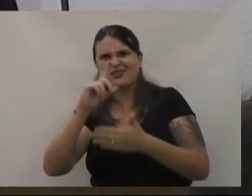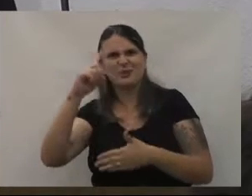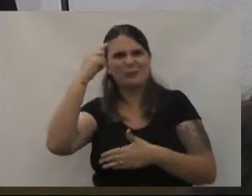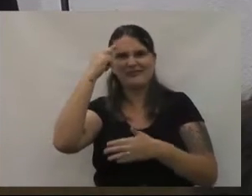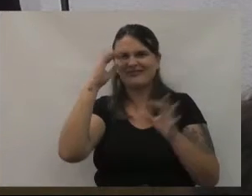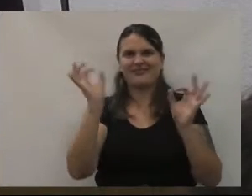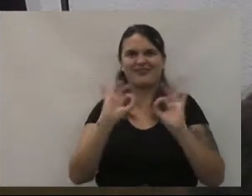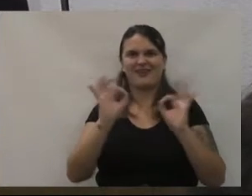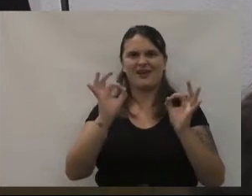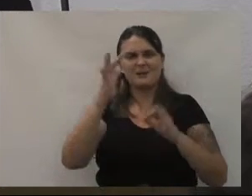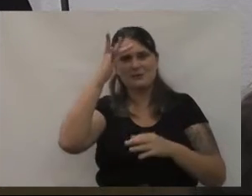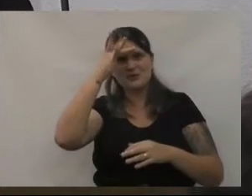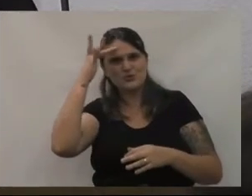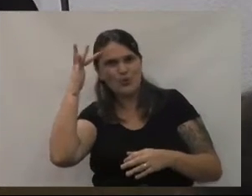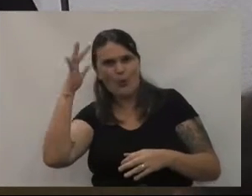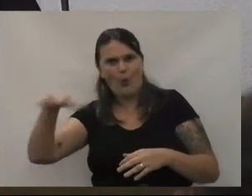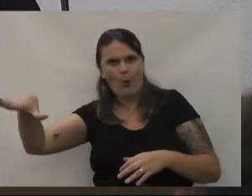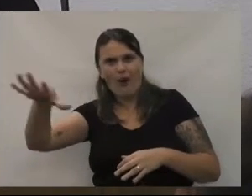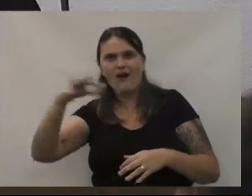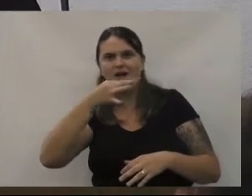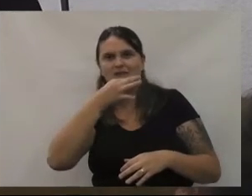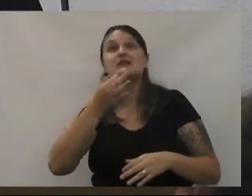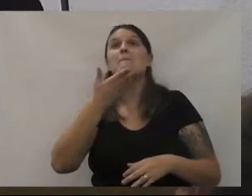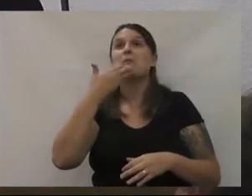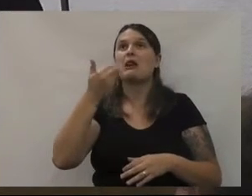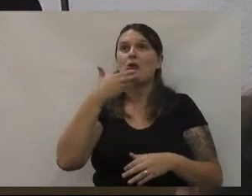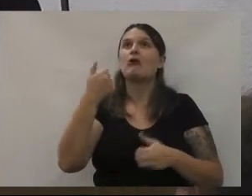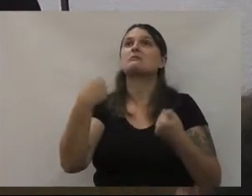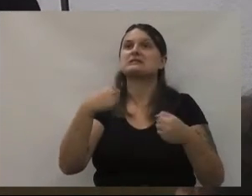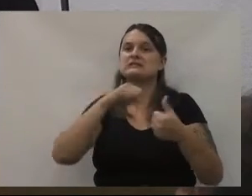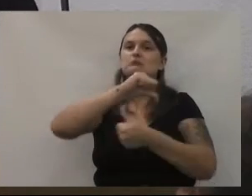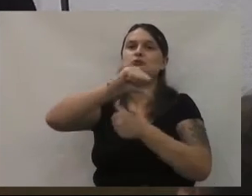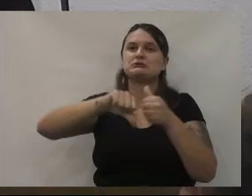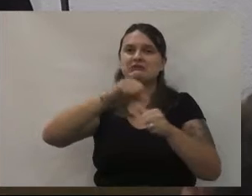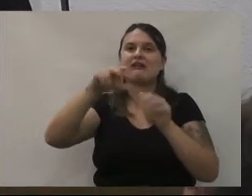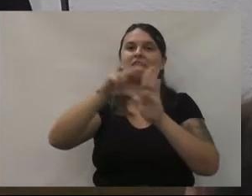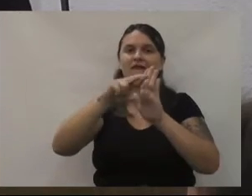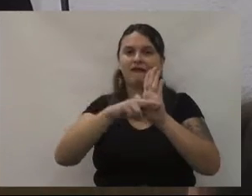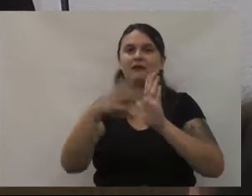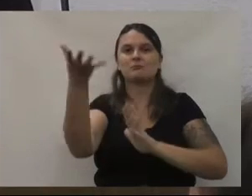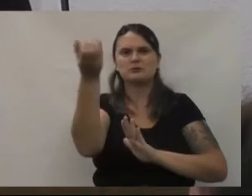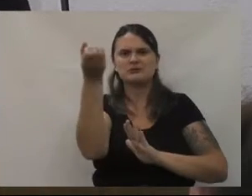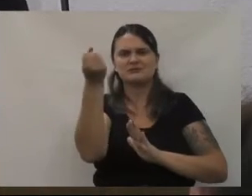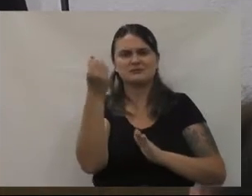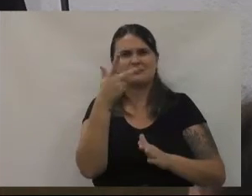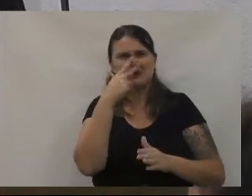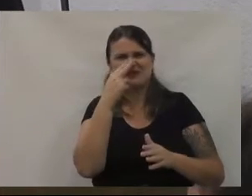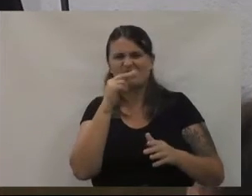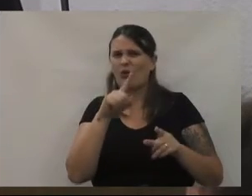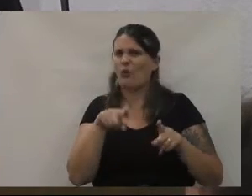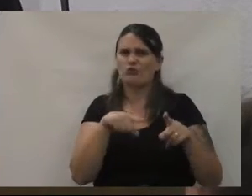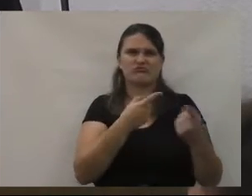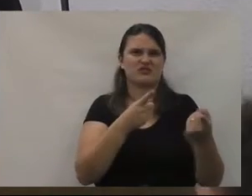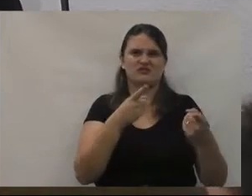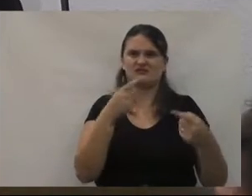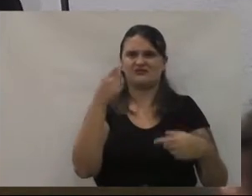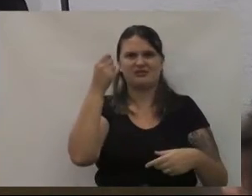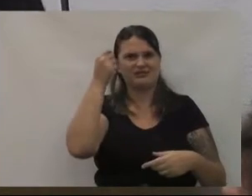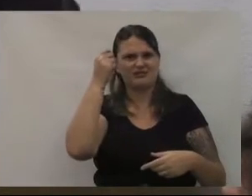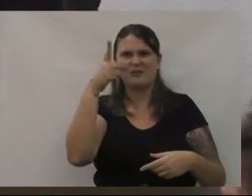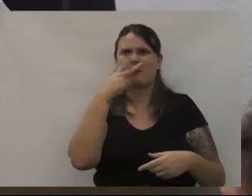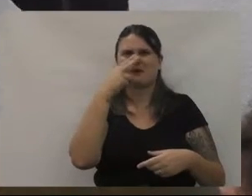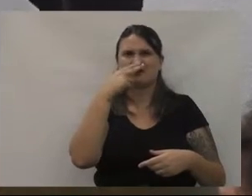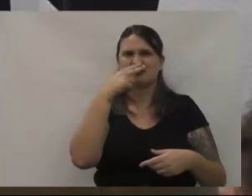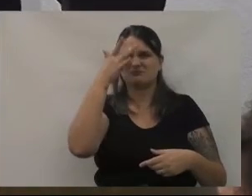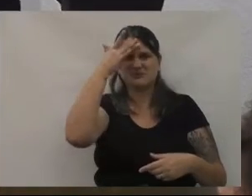o cara acha que é a melhor coisa do mundo essa nova Previdência que eles estão vendendo, e ao contrário, eles estão furando o olho